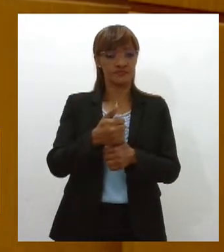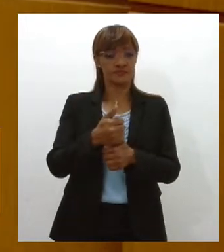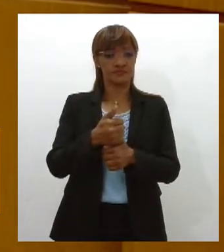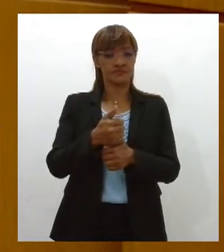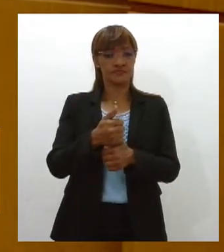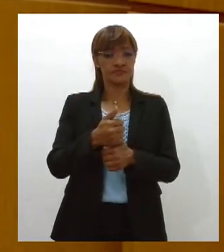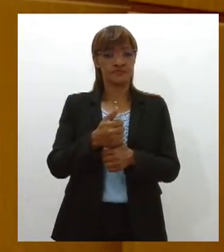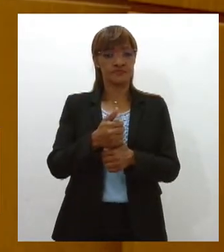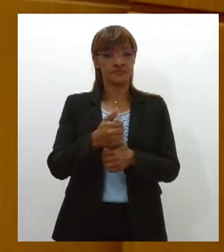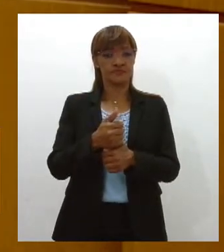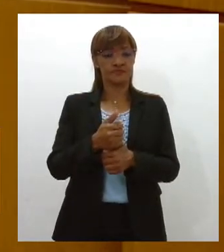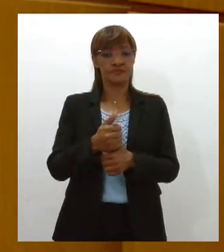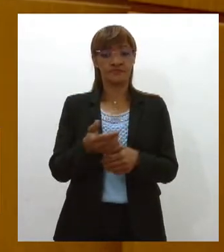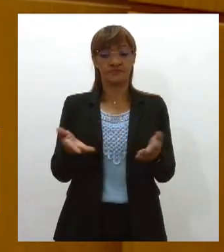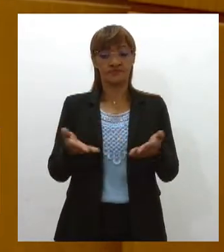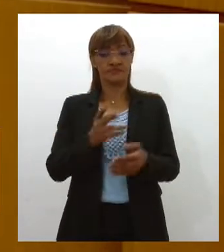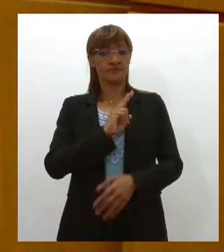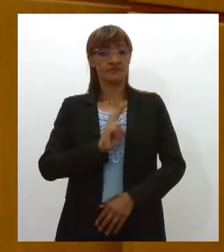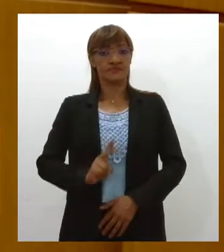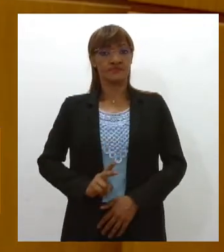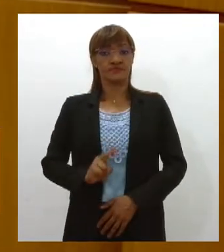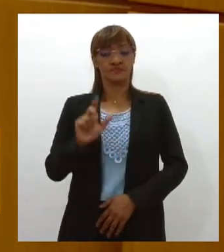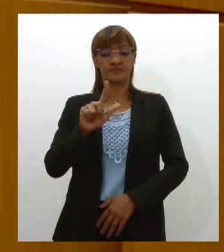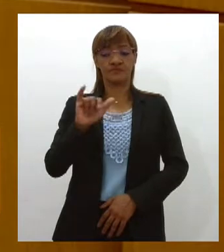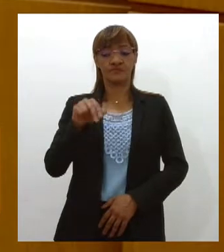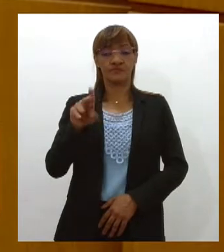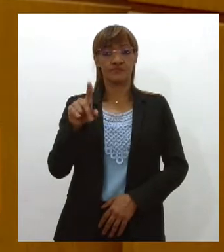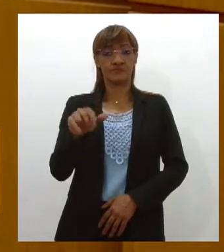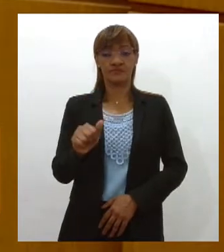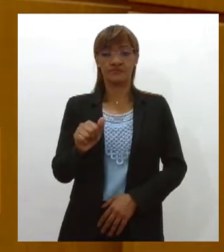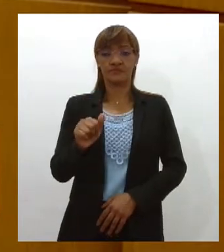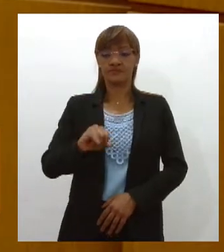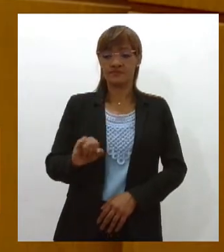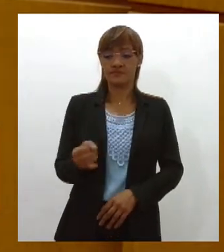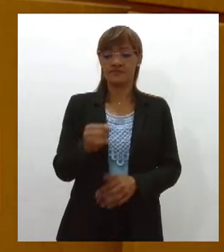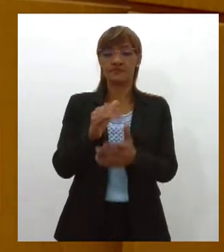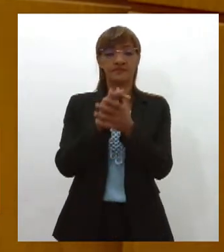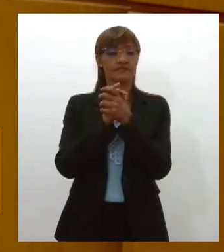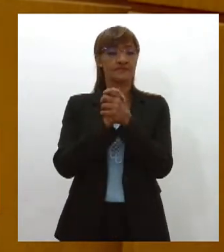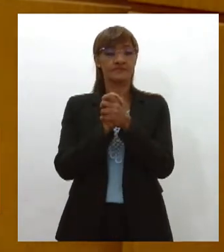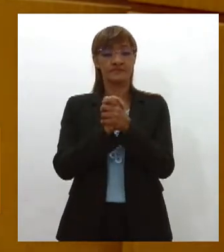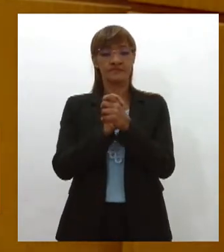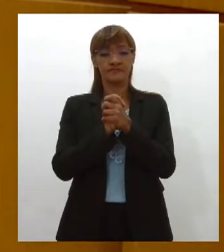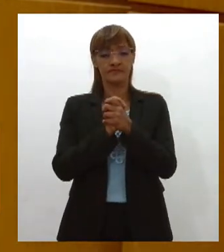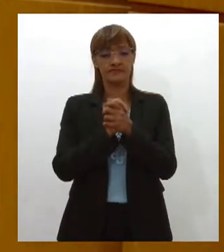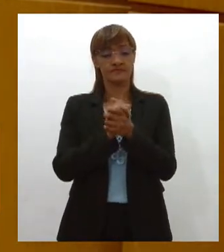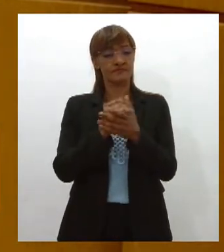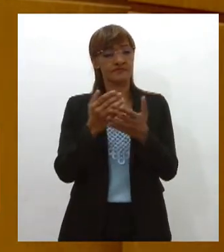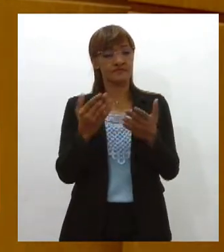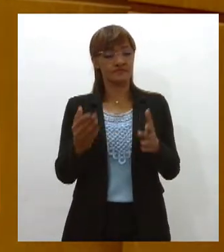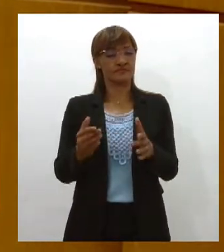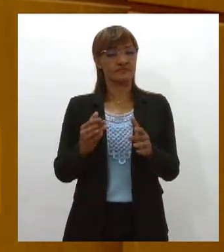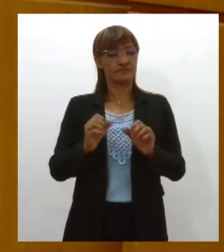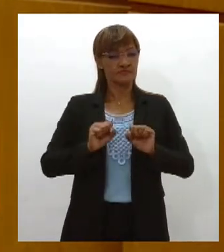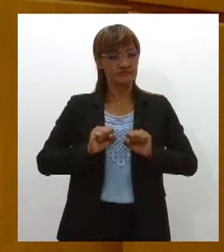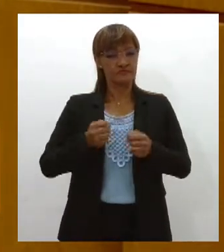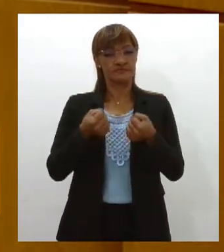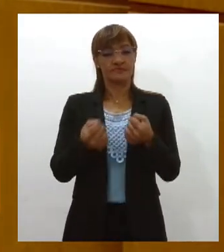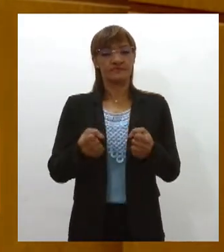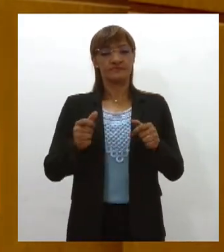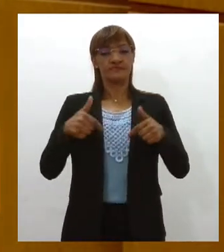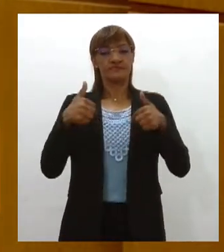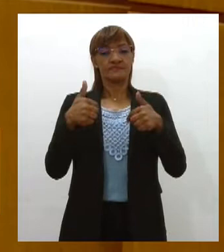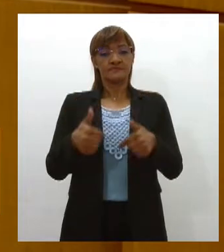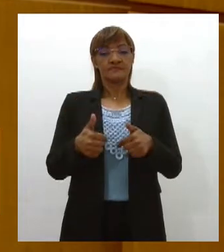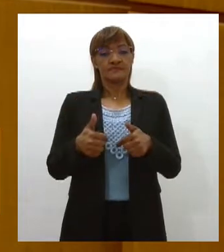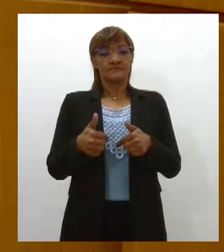a atual vereadora Linda Brasil, a quem aproveito para parabenizar publicamente pelo desempenho na campanha eleitoral. O